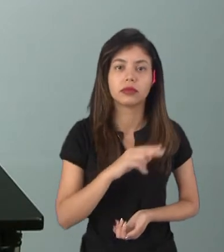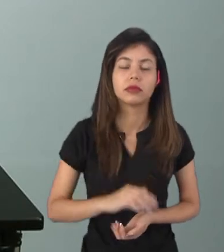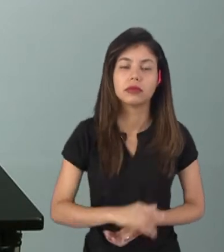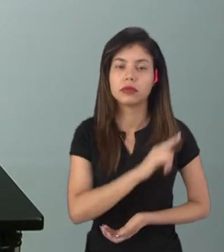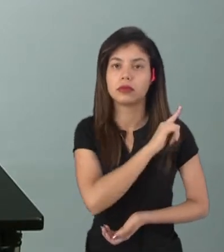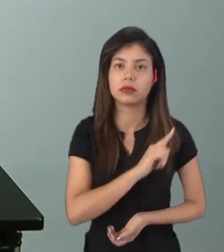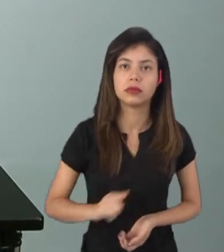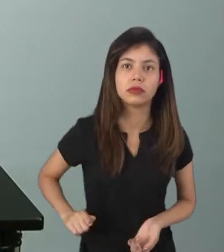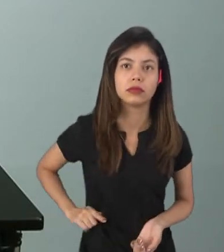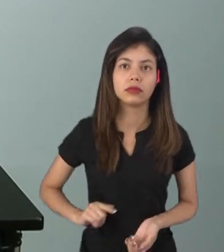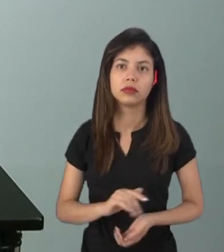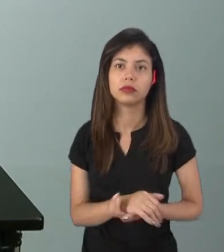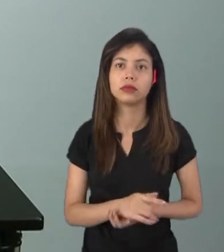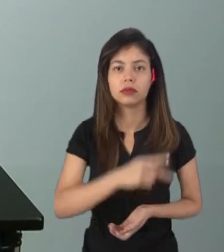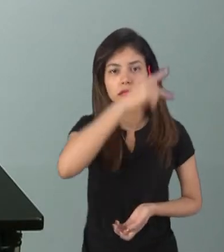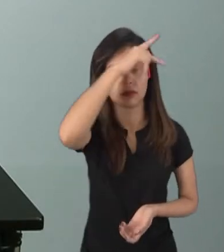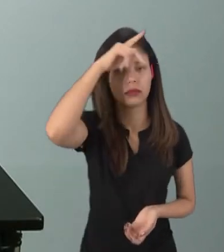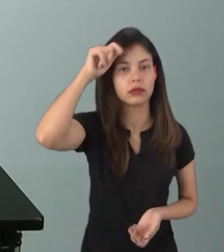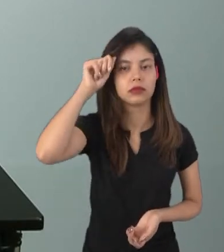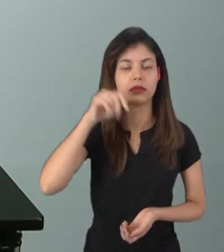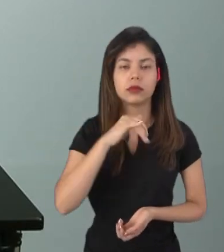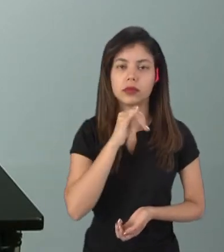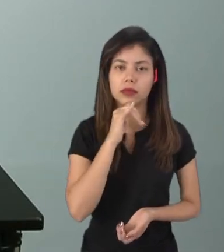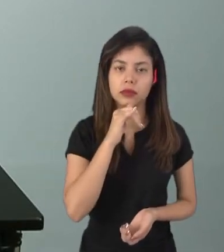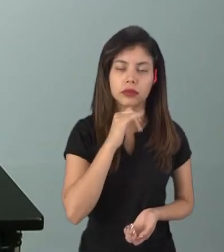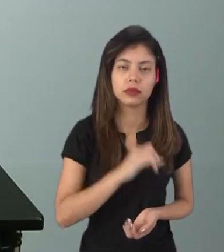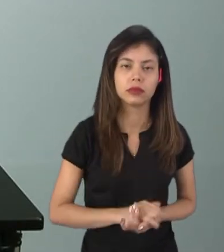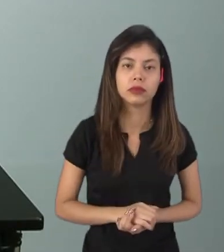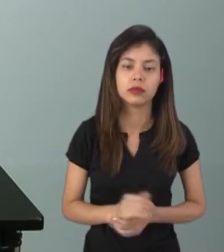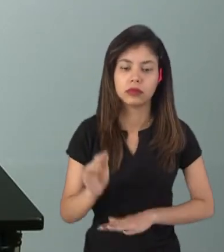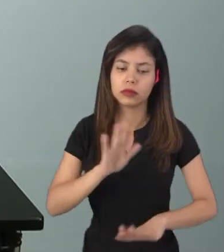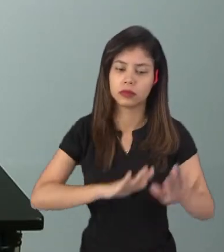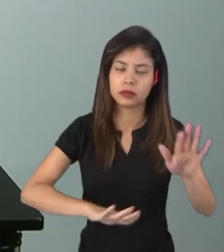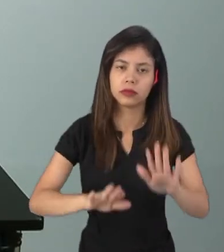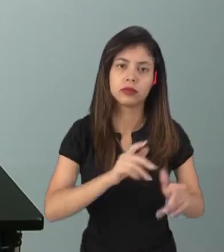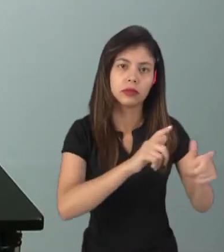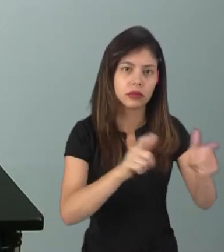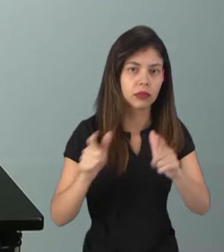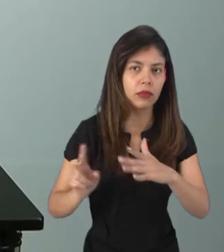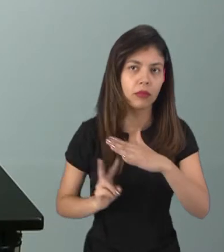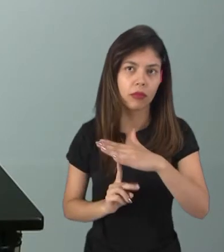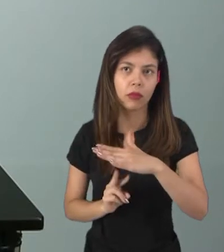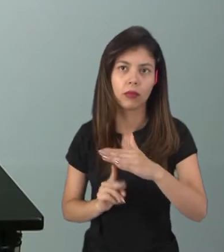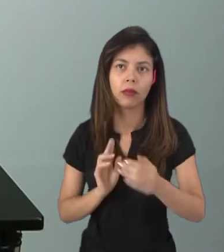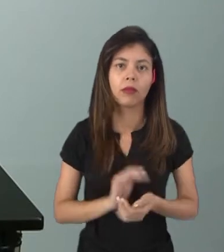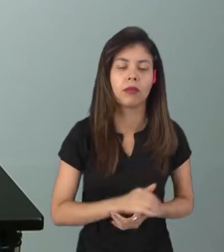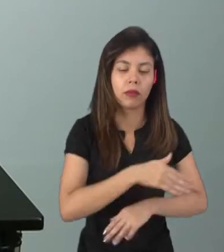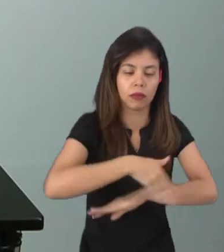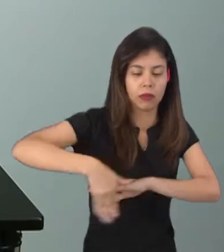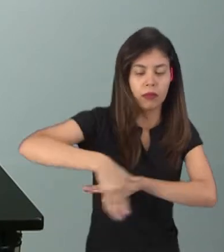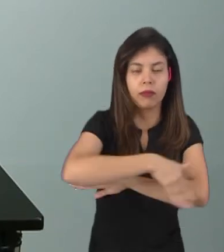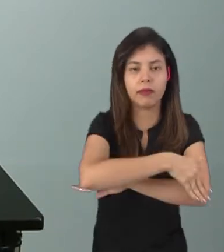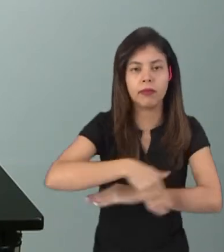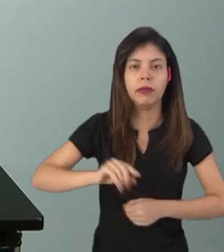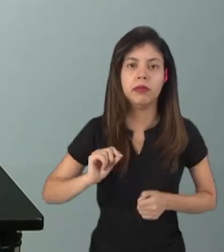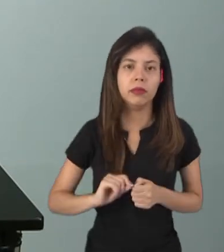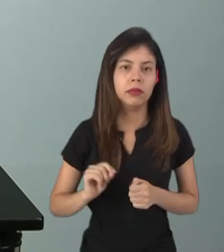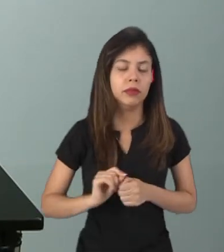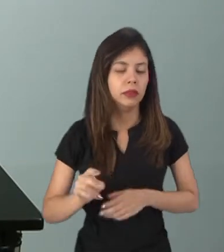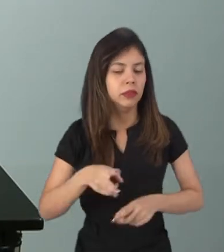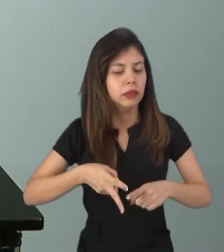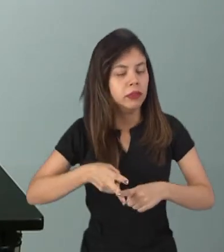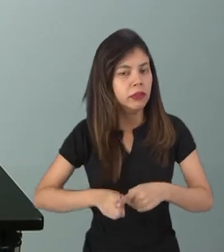responsabilidade do governo, como eu falei, né? As prefeituras, por exemplo, elas cuidam dessa praça, né, das ruas, fazendo